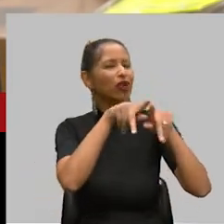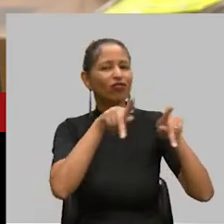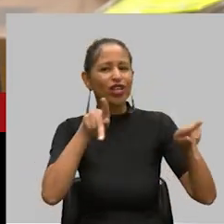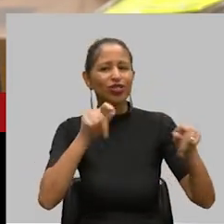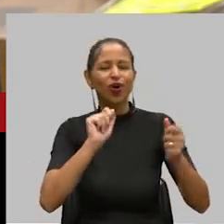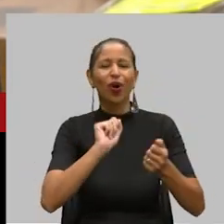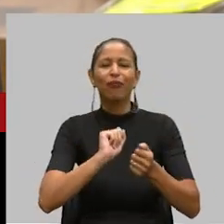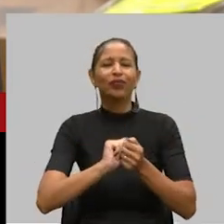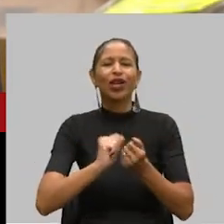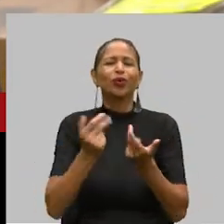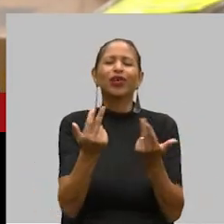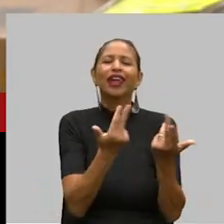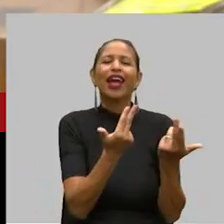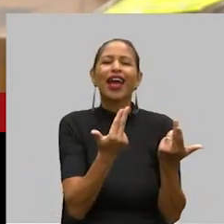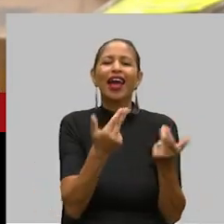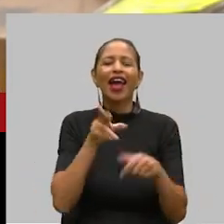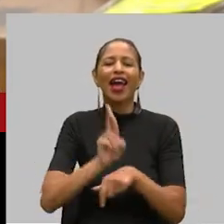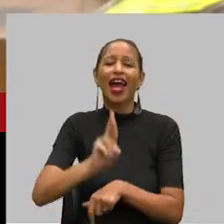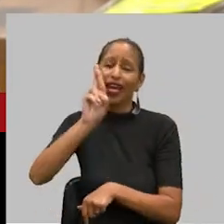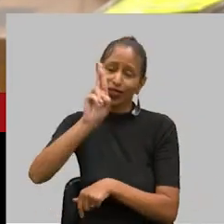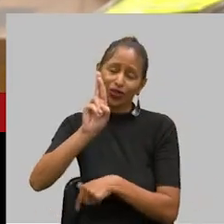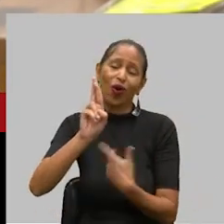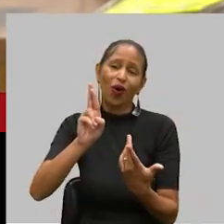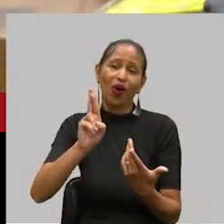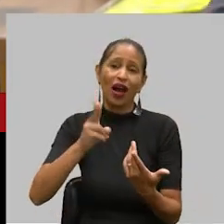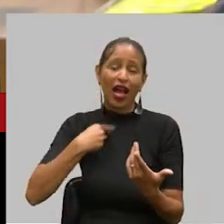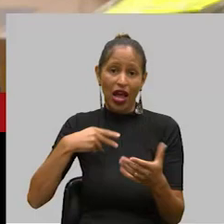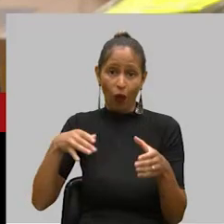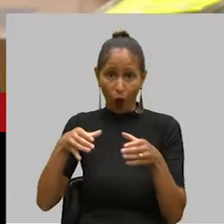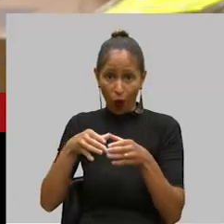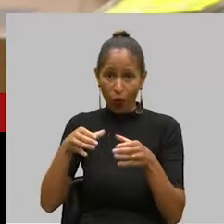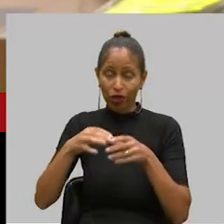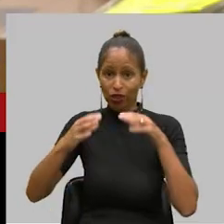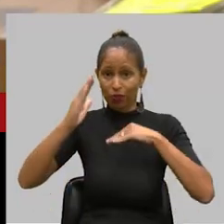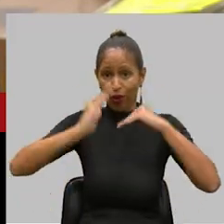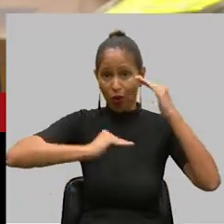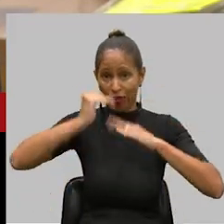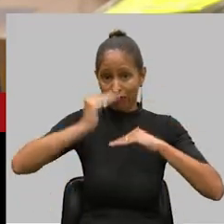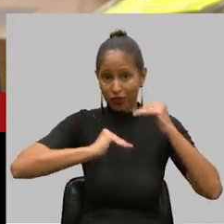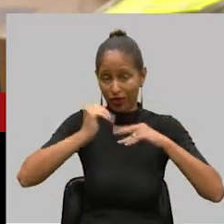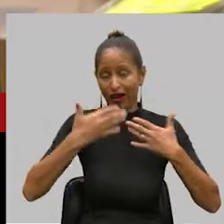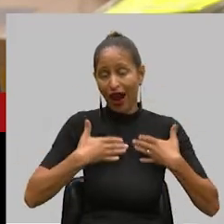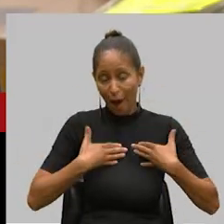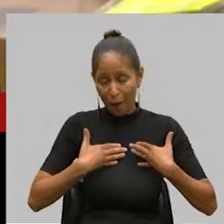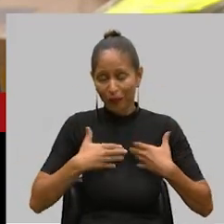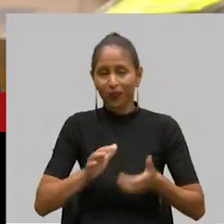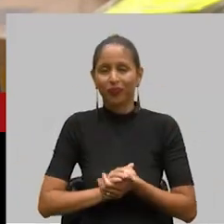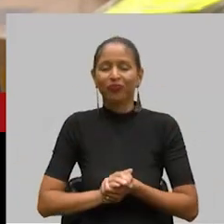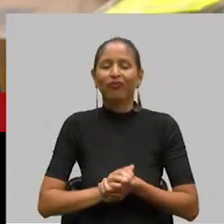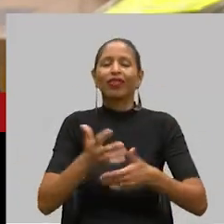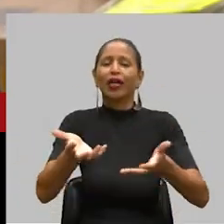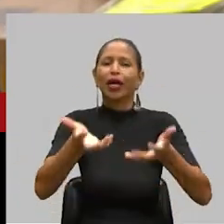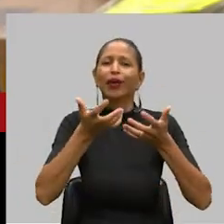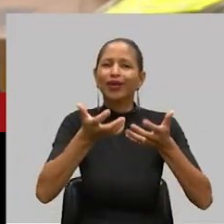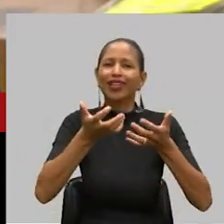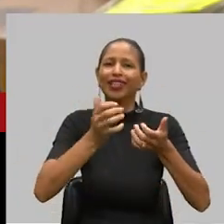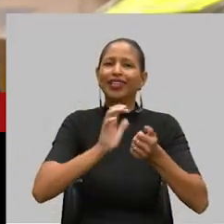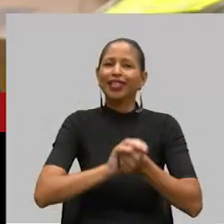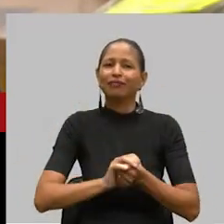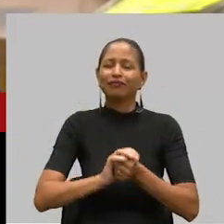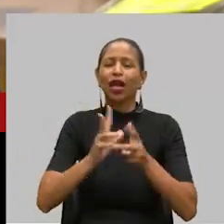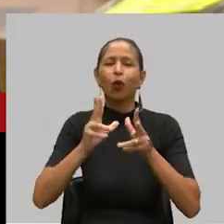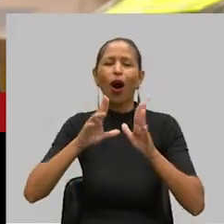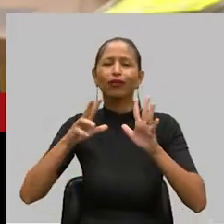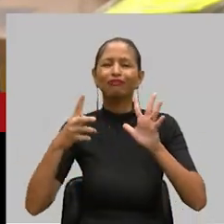como como pró-reitor de extensão que é o carro que eu ocupo atualmente eh eu queria marcar